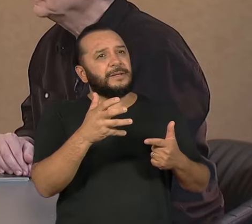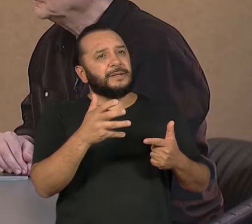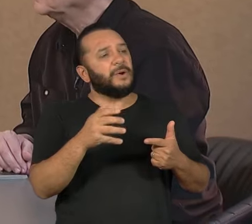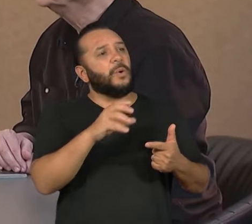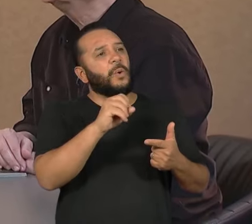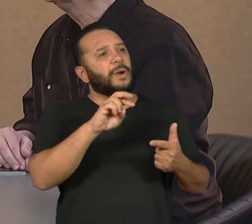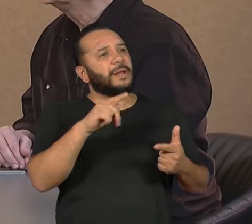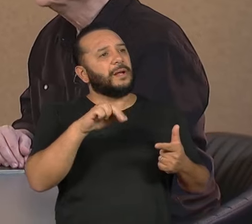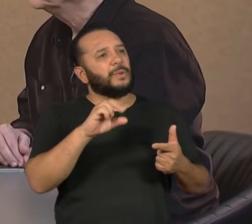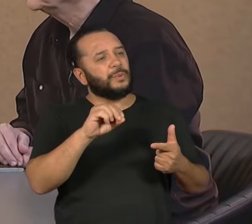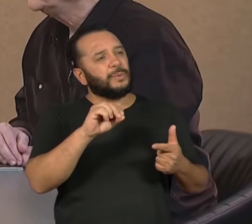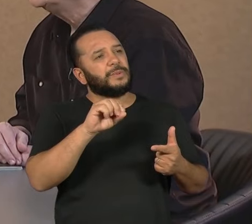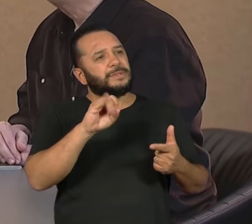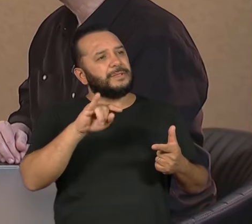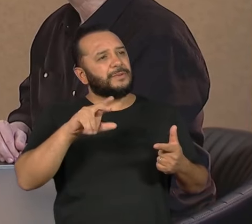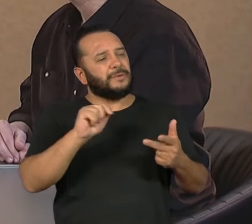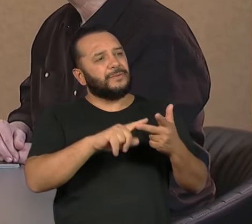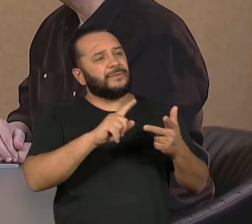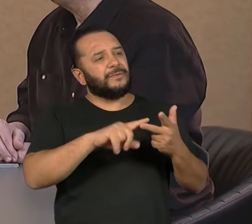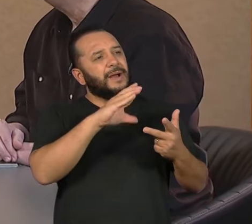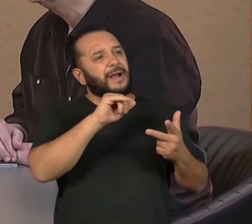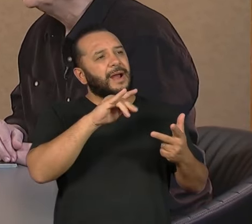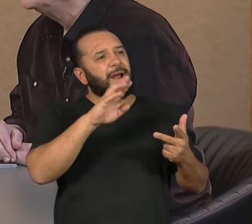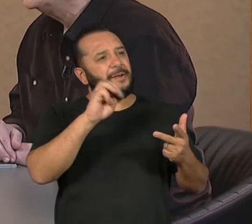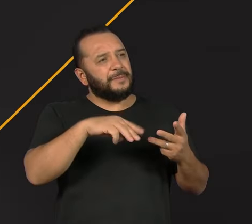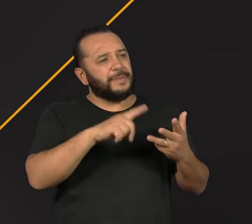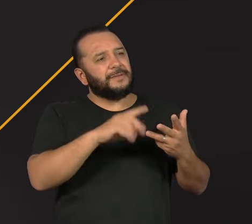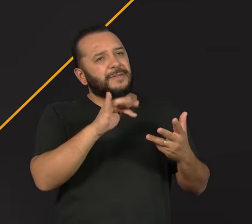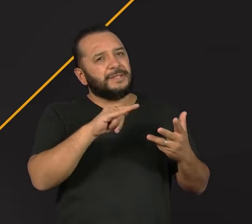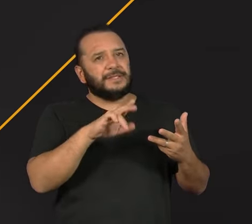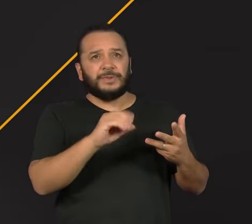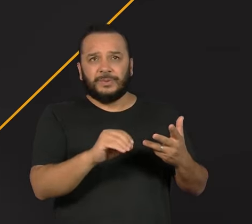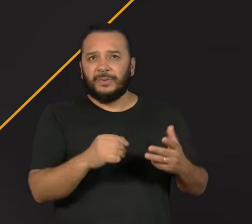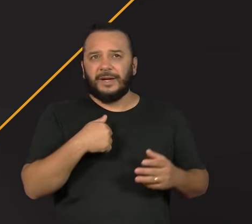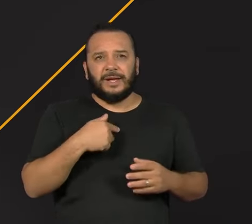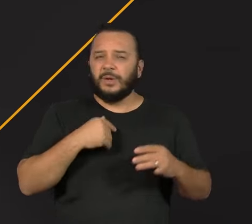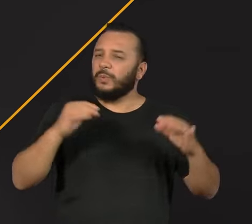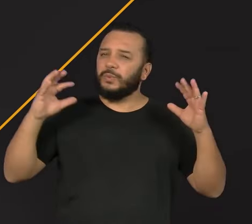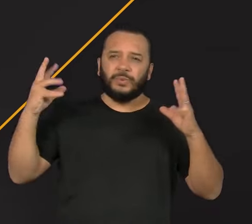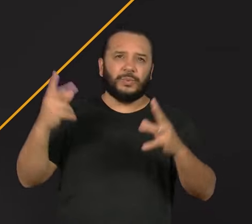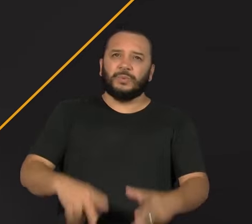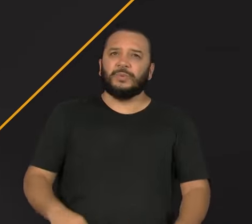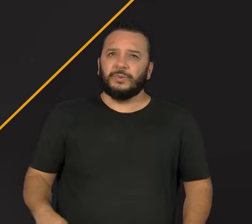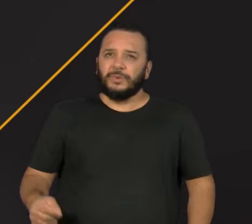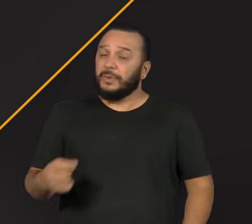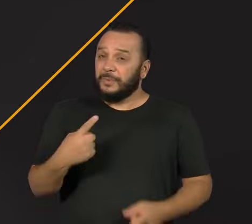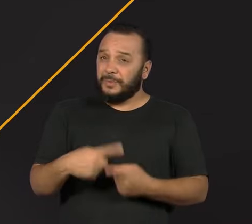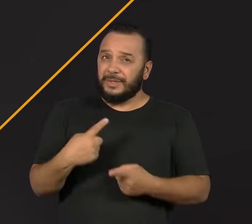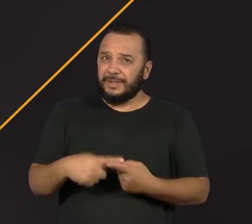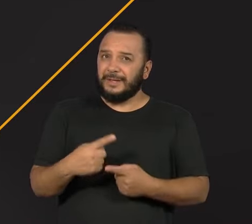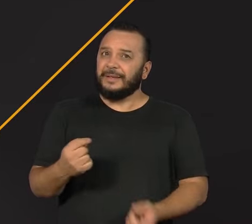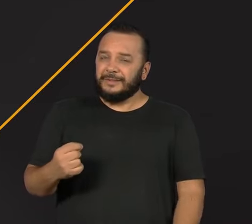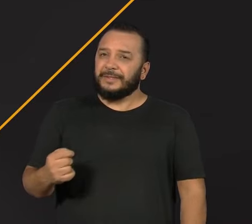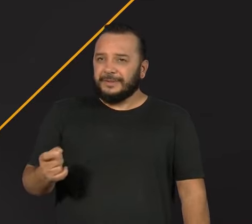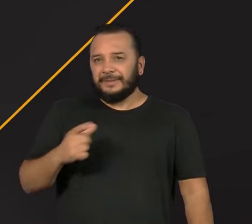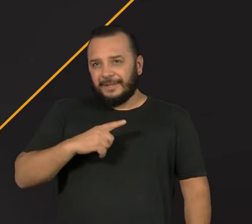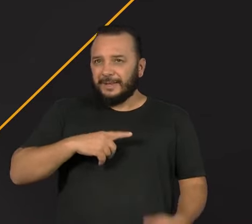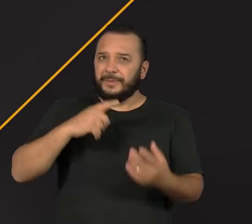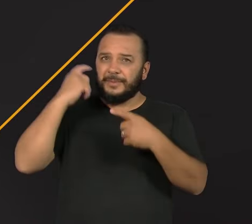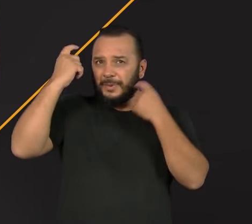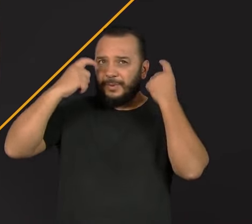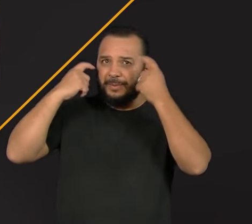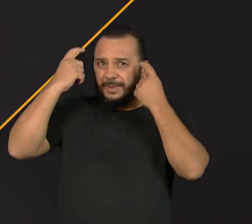Orlando Silva, toca Carmen Miranda, Francisco Alves. Eu toco tudo, porque eu tive essa